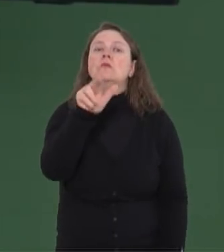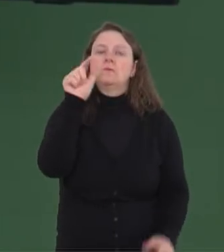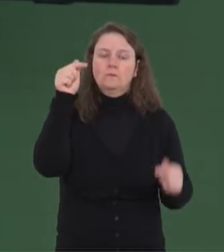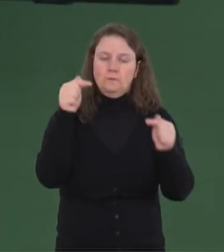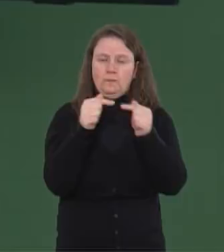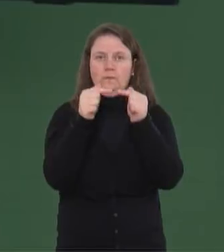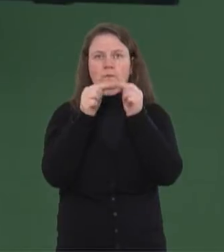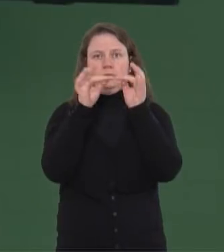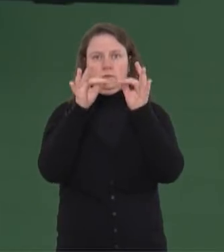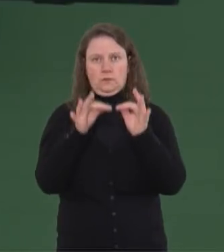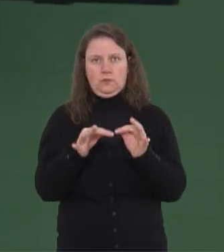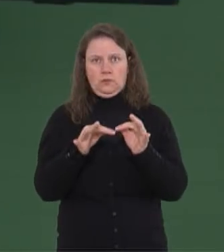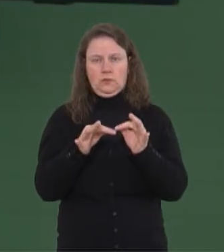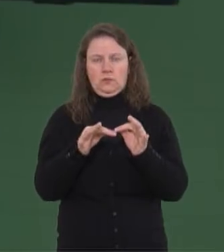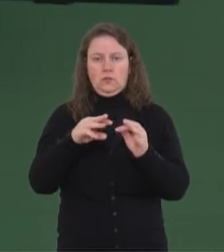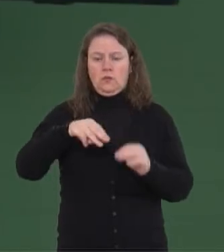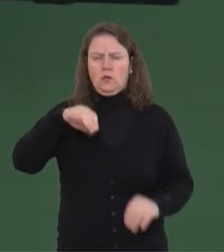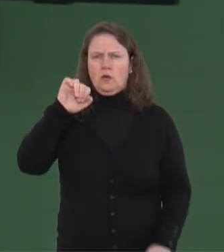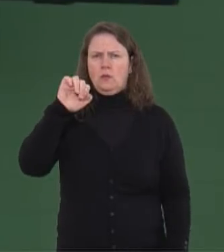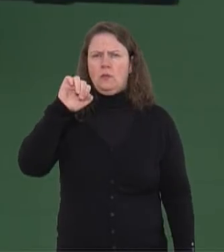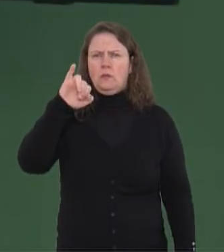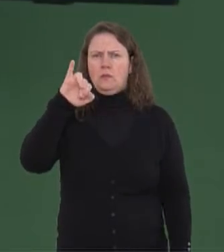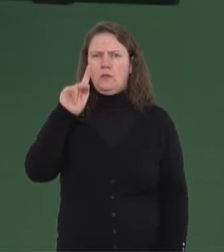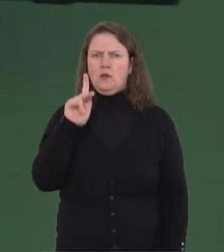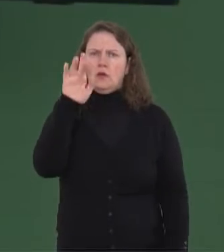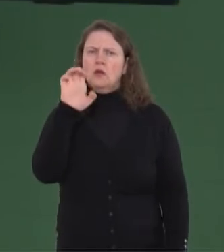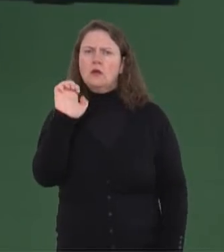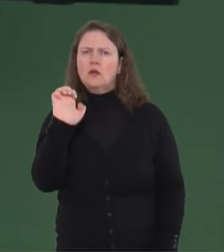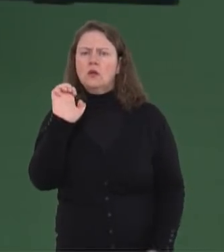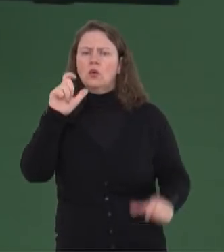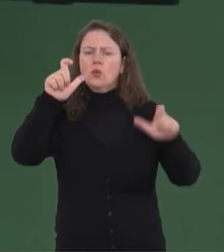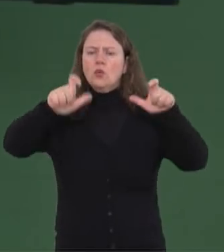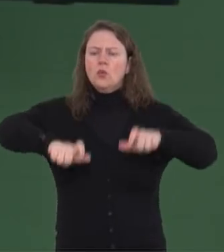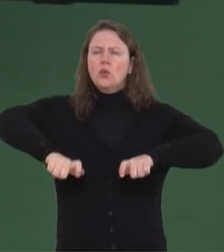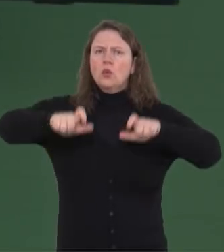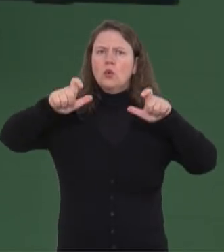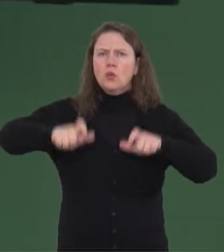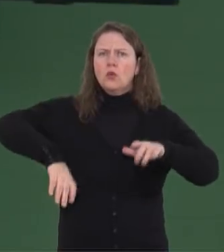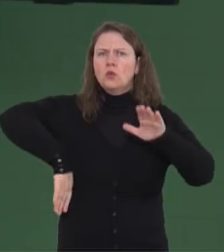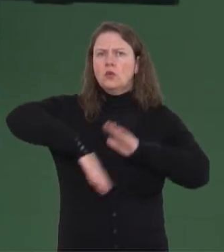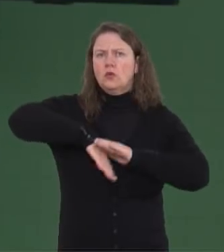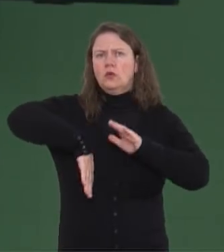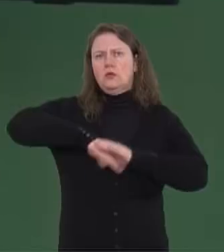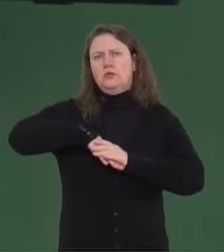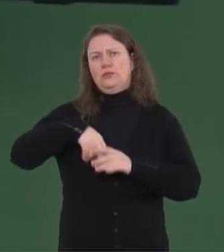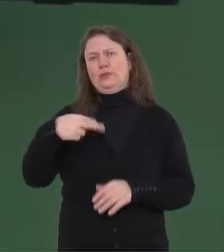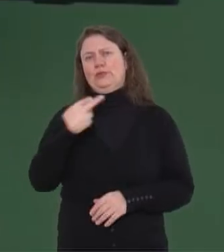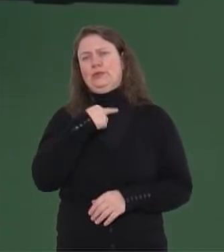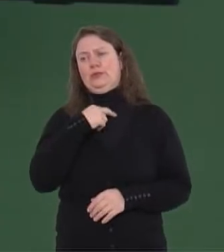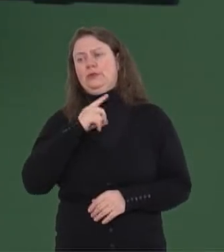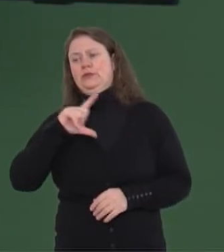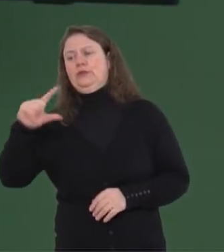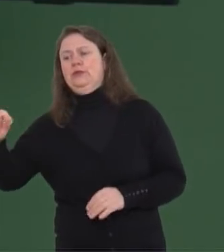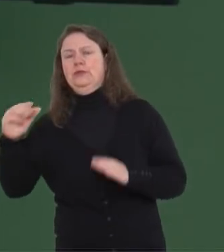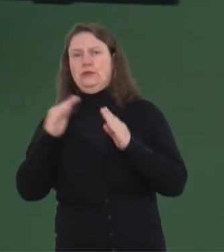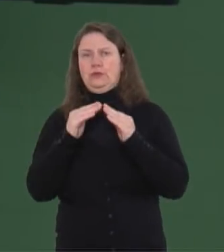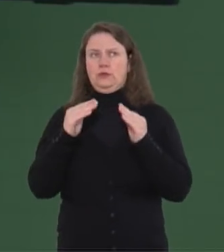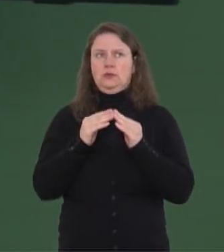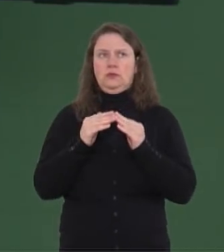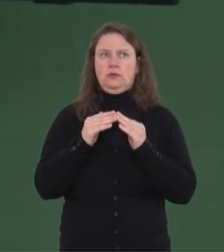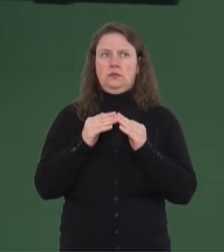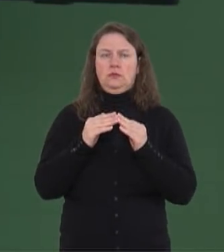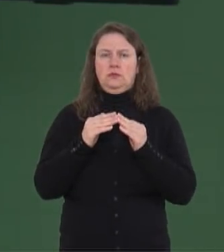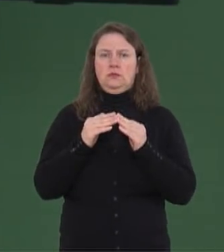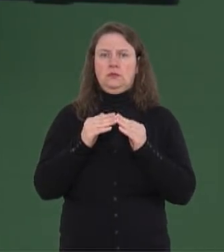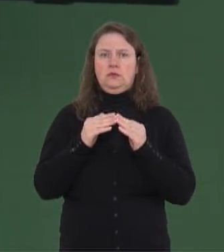interessante, onde o Mike está jogando futebol nesse momento de pandemia que não dá para sair de casa? At